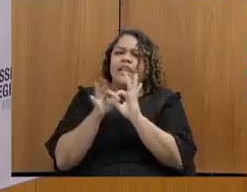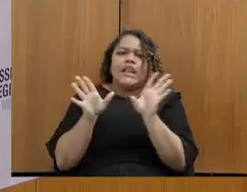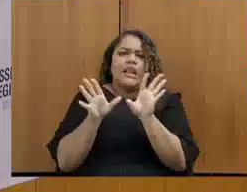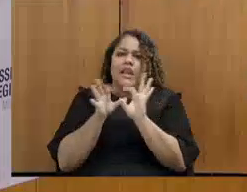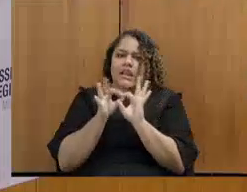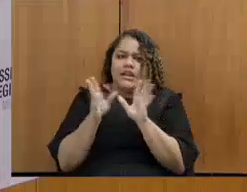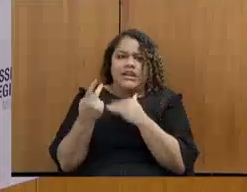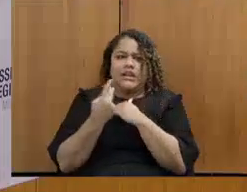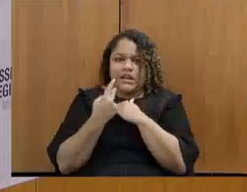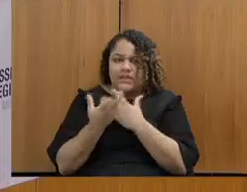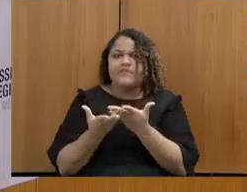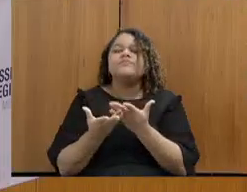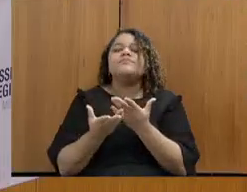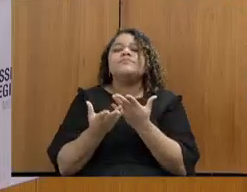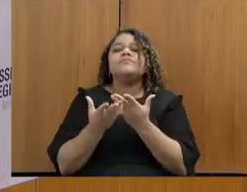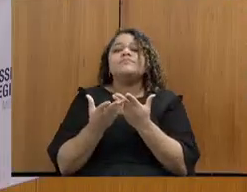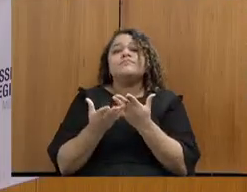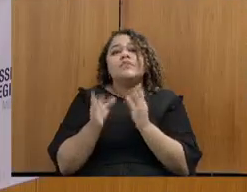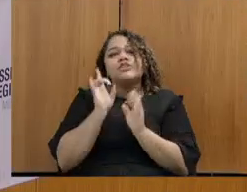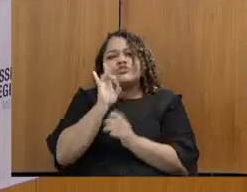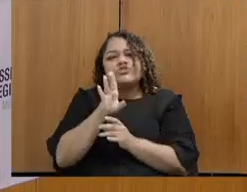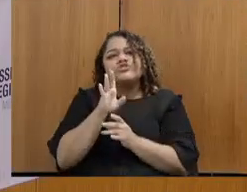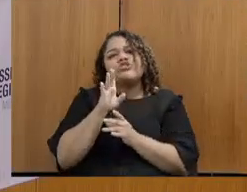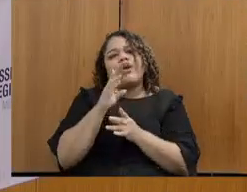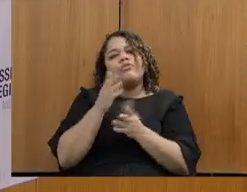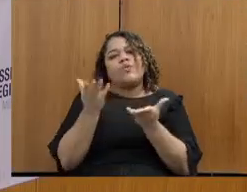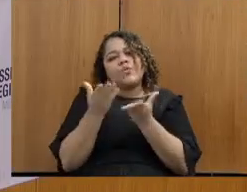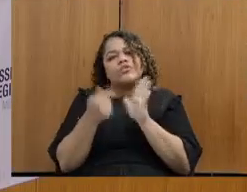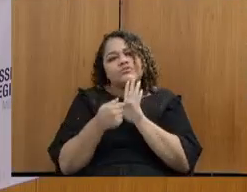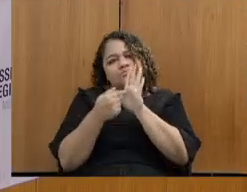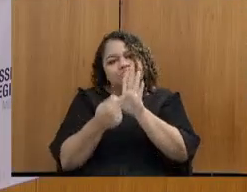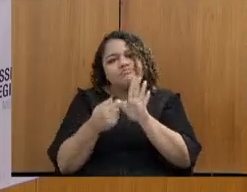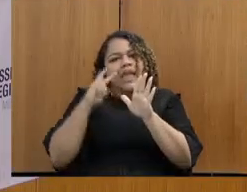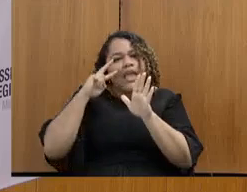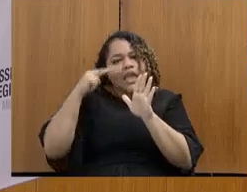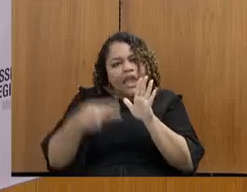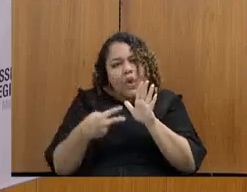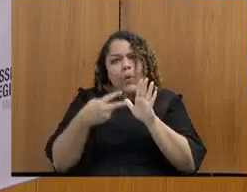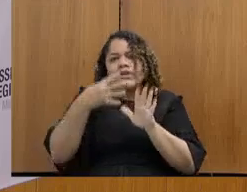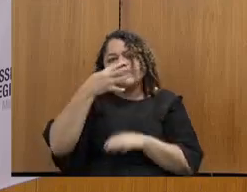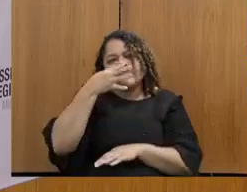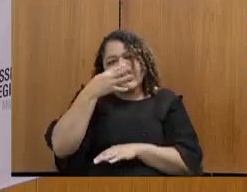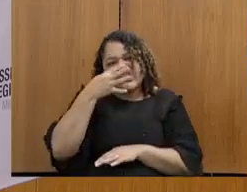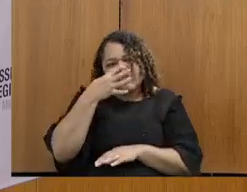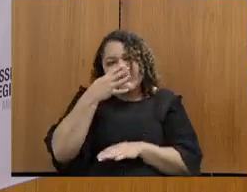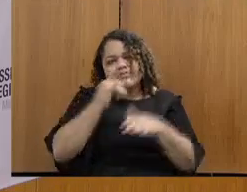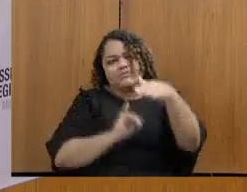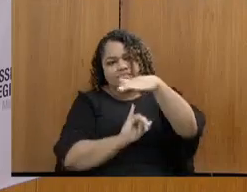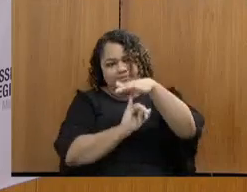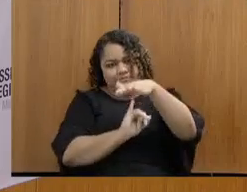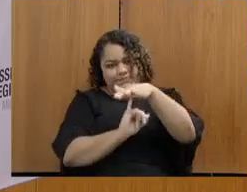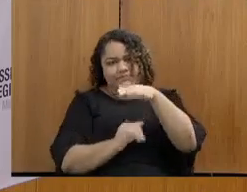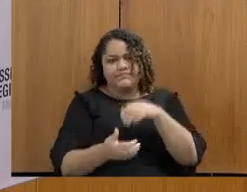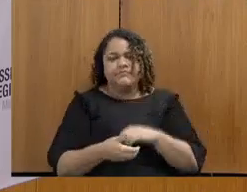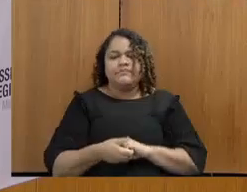eu não poderia deixar aqui de expressar o reconhecimento e admiração pela instituição